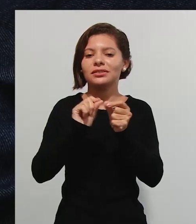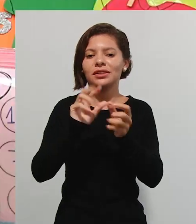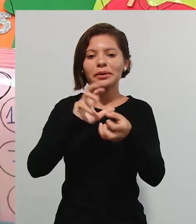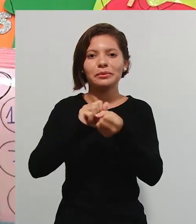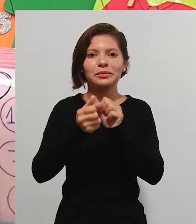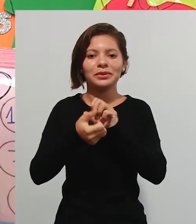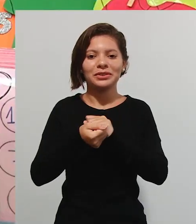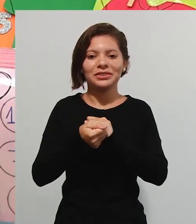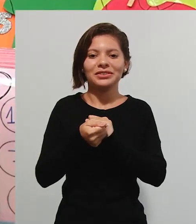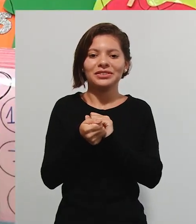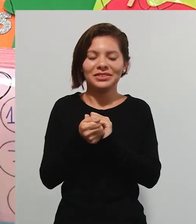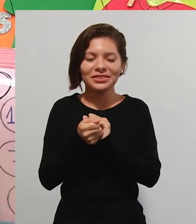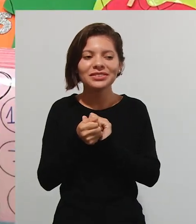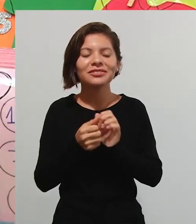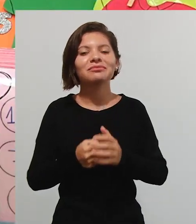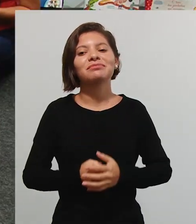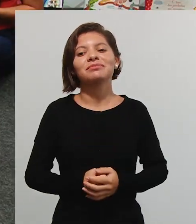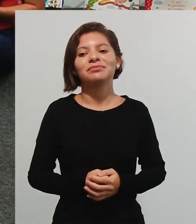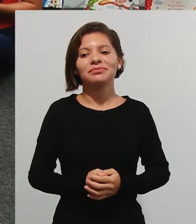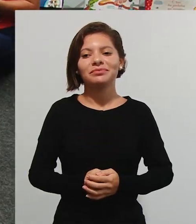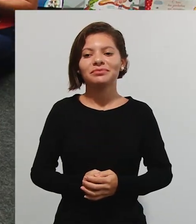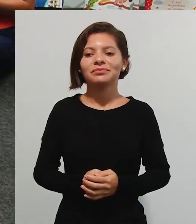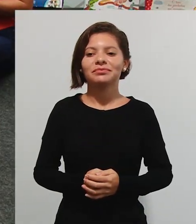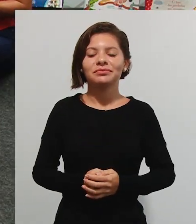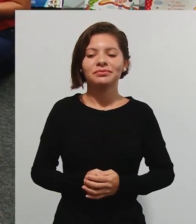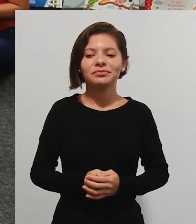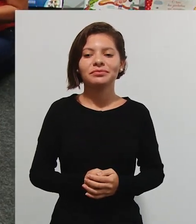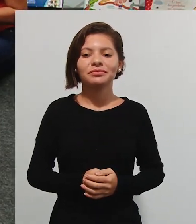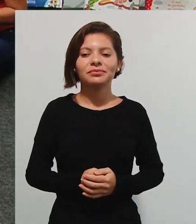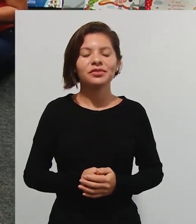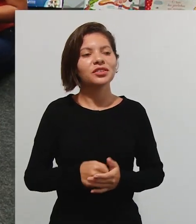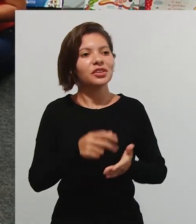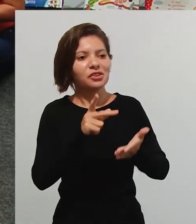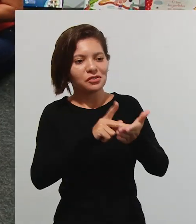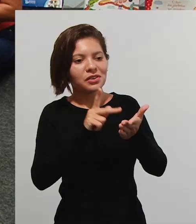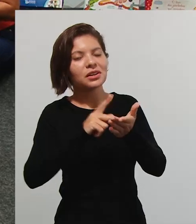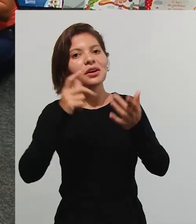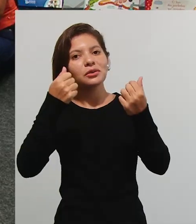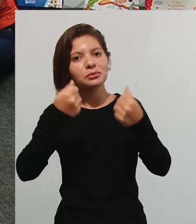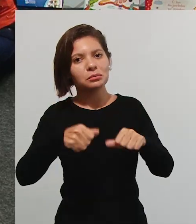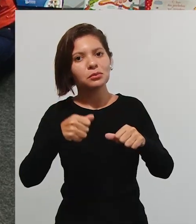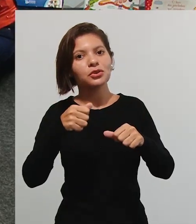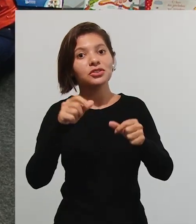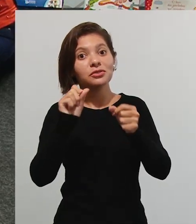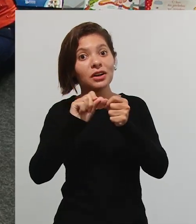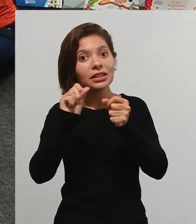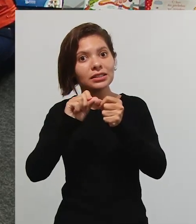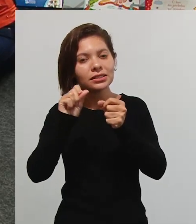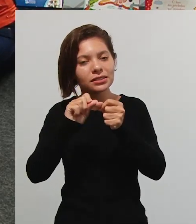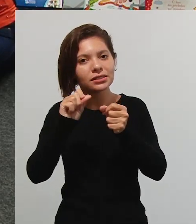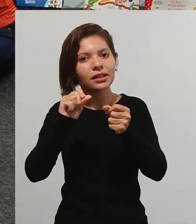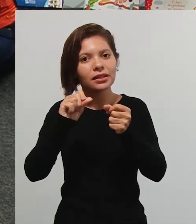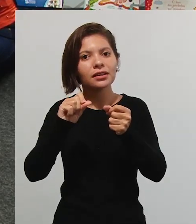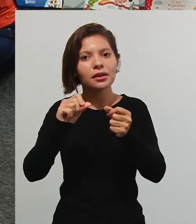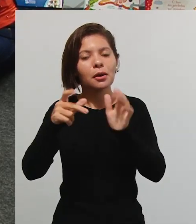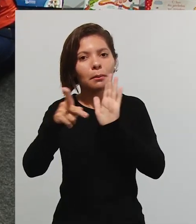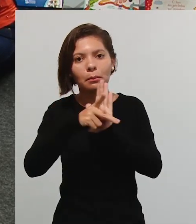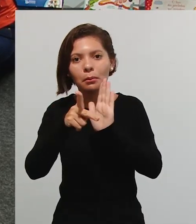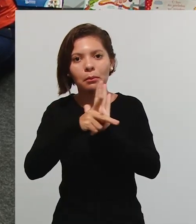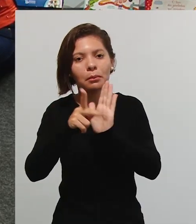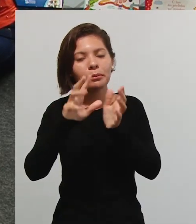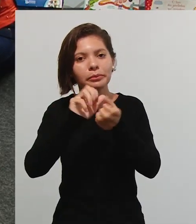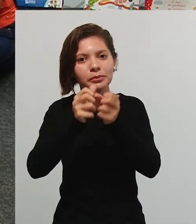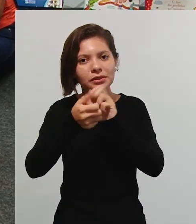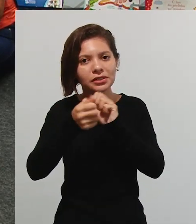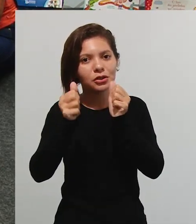Exatamente, Anabelle, você tirou a palavra da minha boca. A gente pode trabalhar também a produção de massinha na sala de aula com seus alunos,